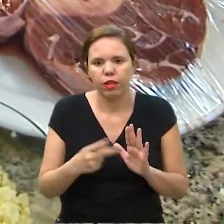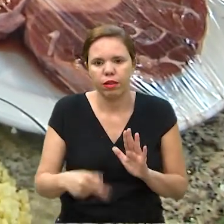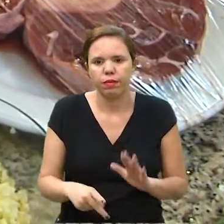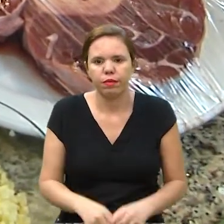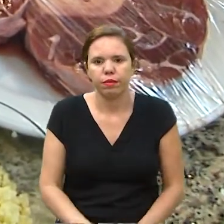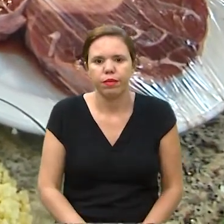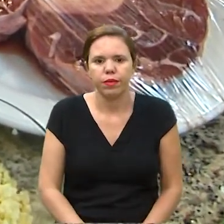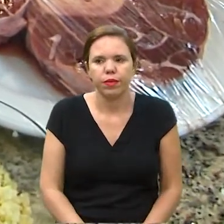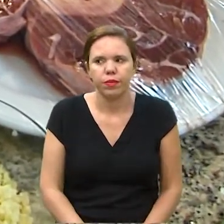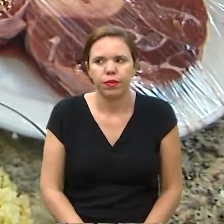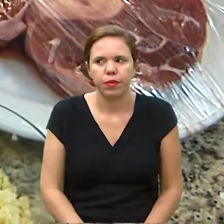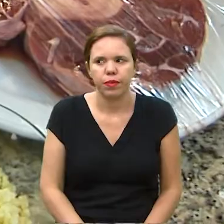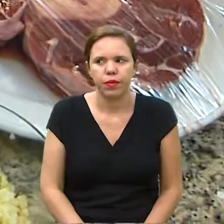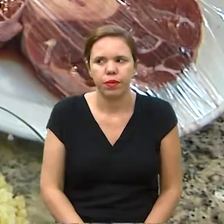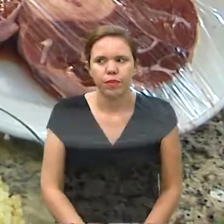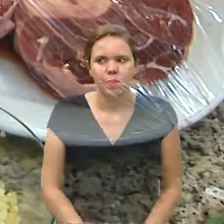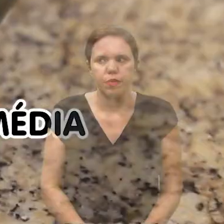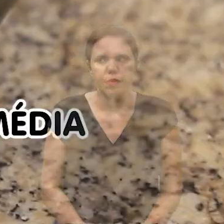dela.